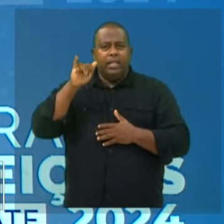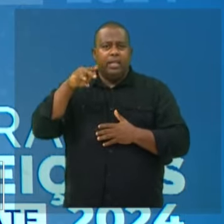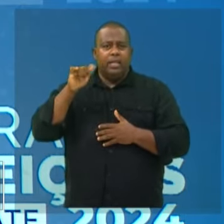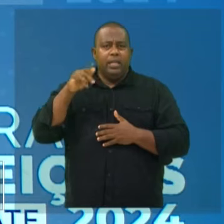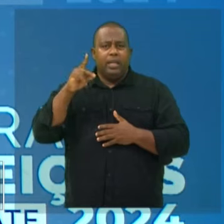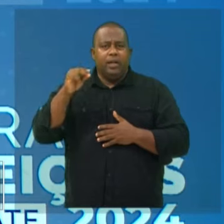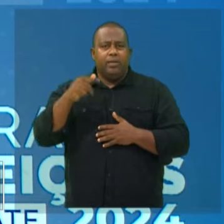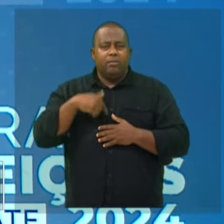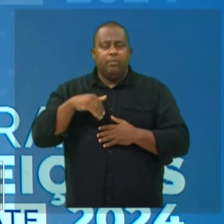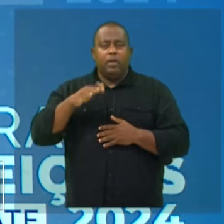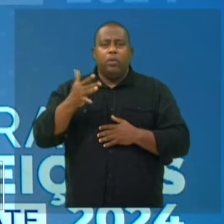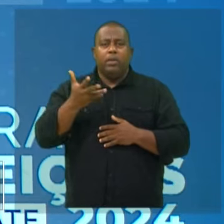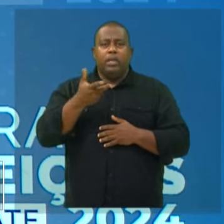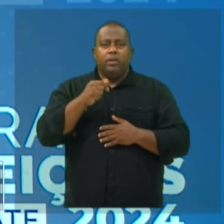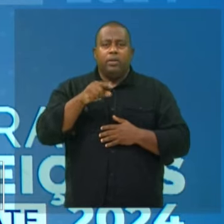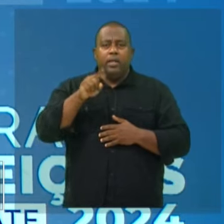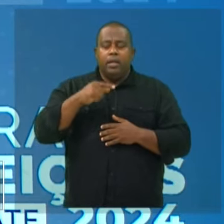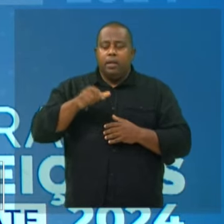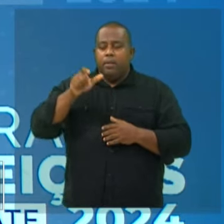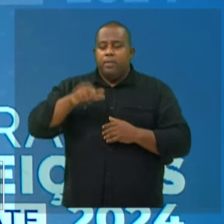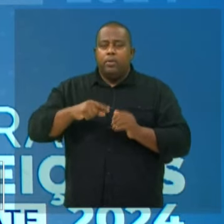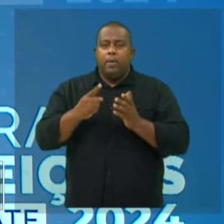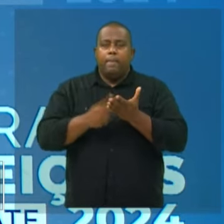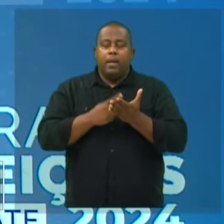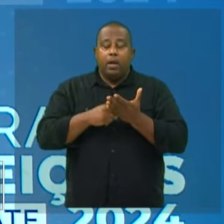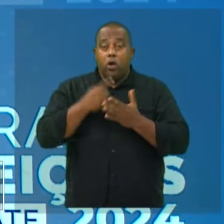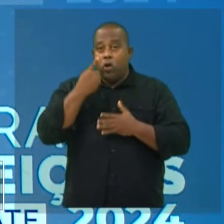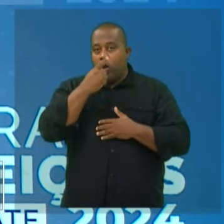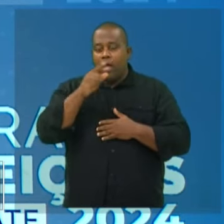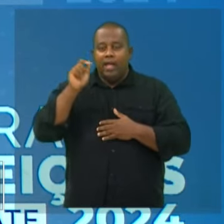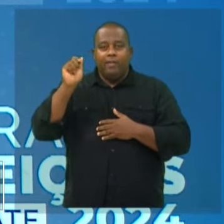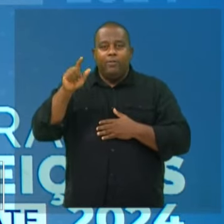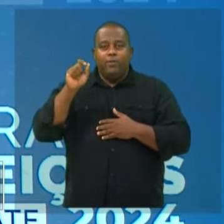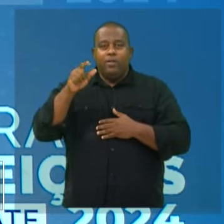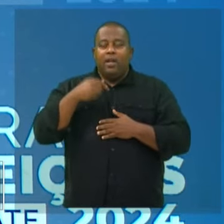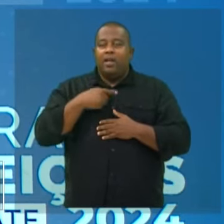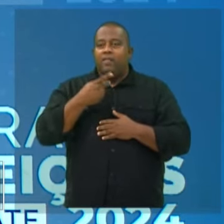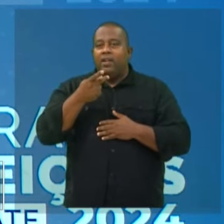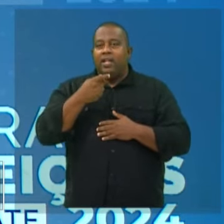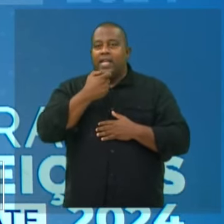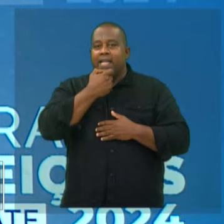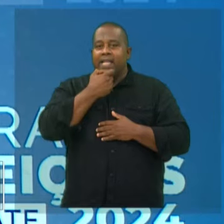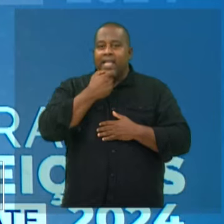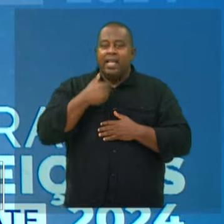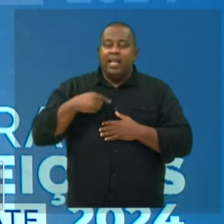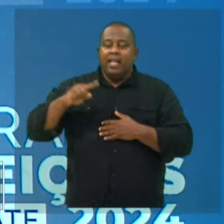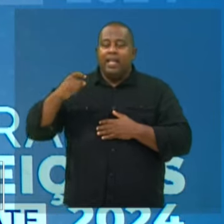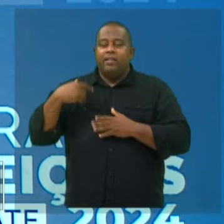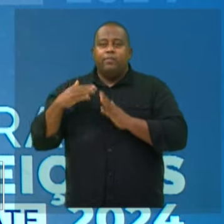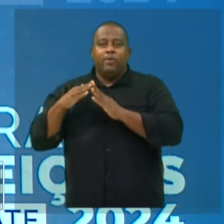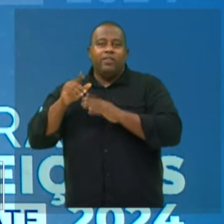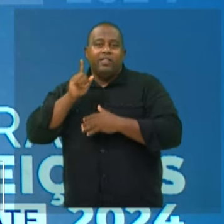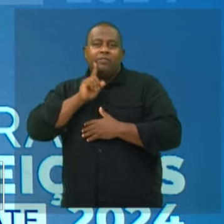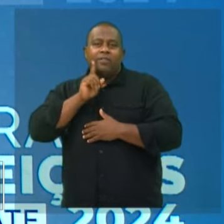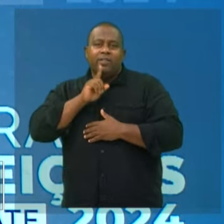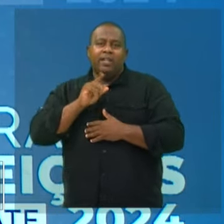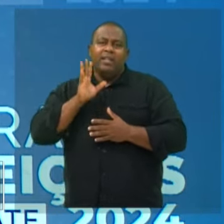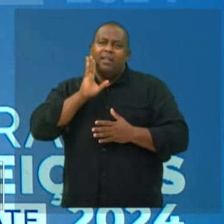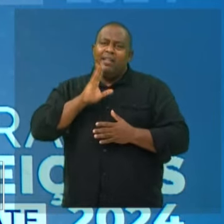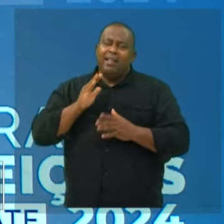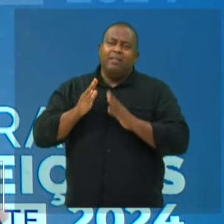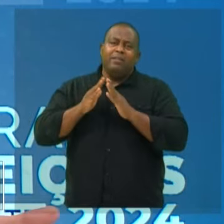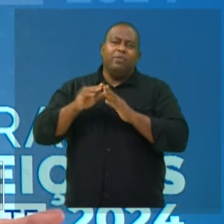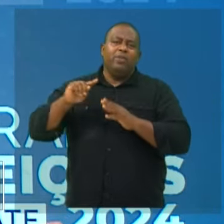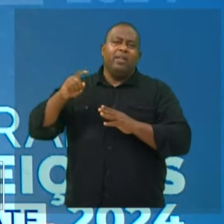qualidades de Flávio são ser Branco ter olhos azuis falar inglês e ter morado nos Estados Unidos Claro que ele morou nos